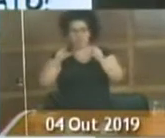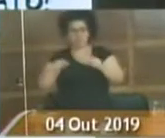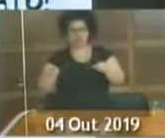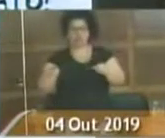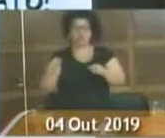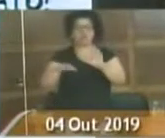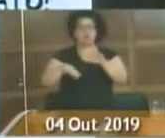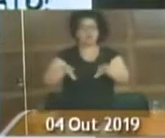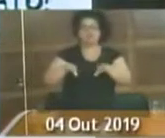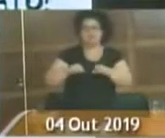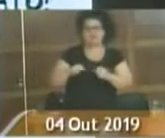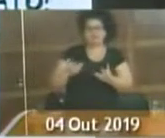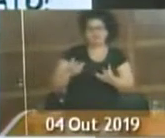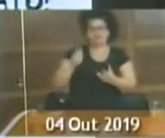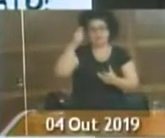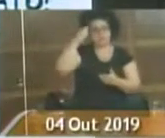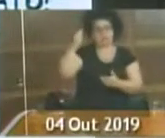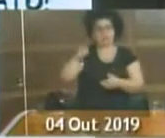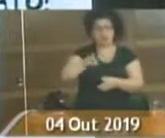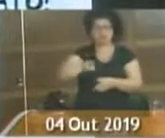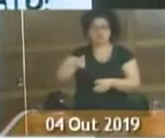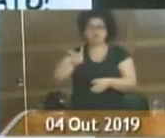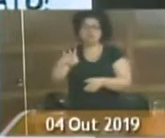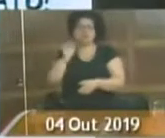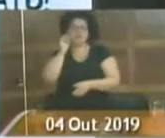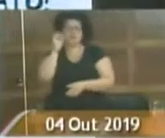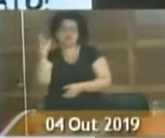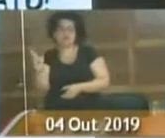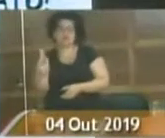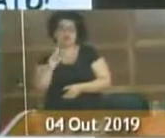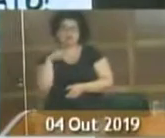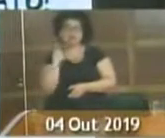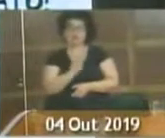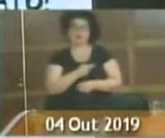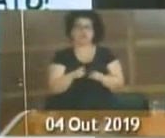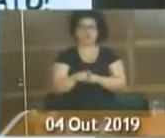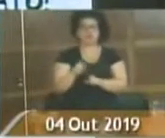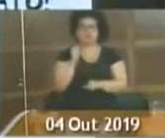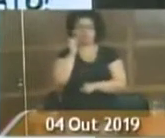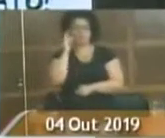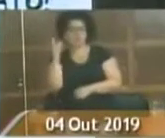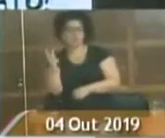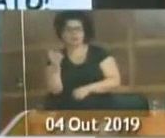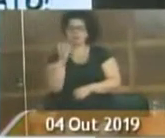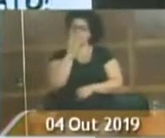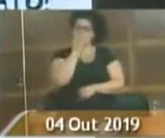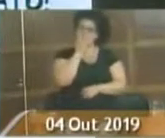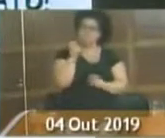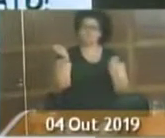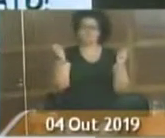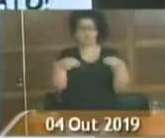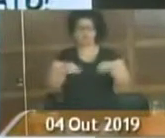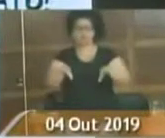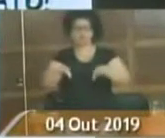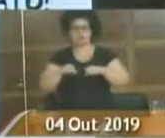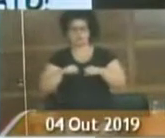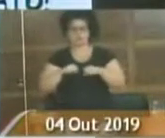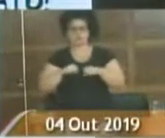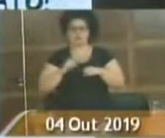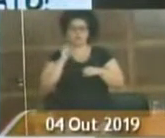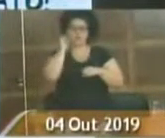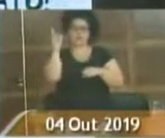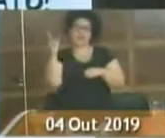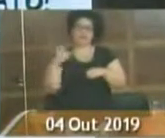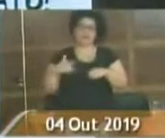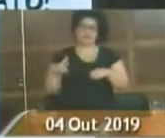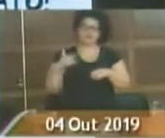Então, é para a gente ter essa ideia que não é só o gato. Todos nós, o gato, o cachorro, nós podemos pegar. E o gato, coitado, leva essa